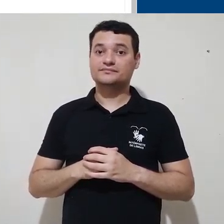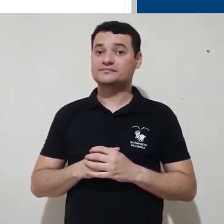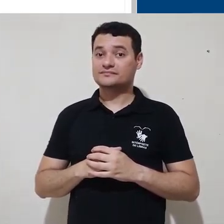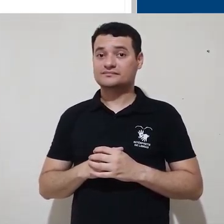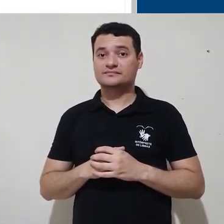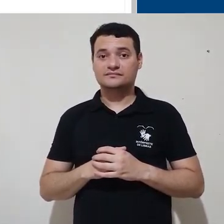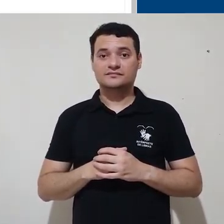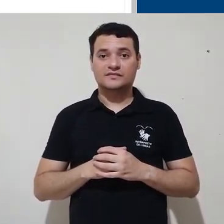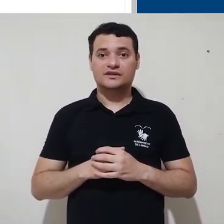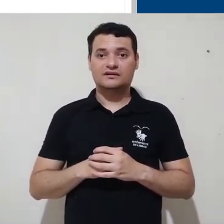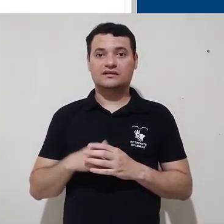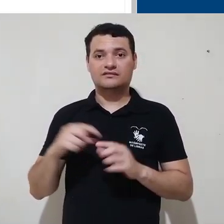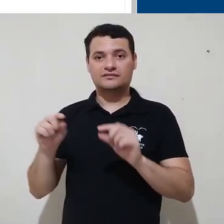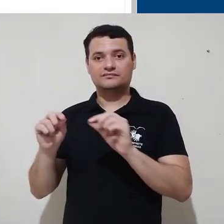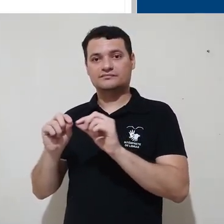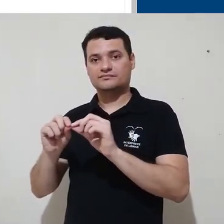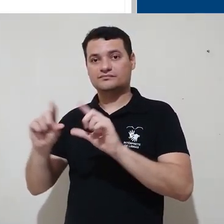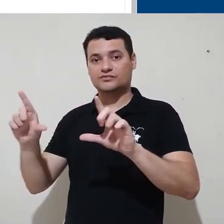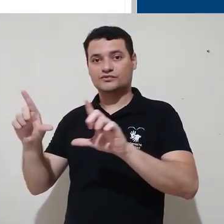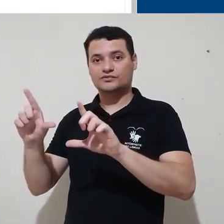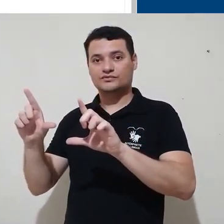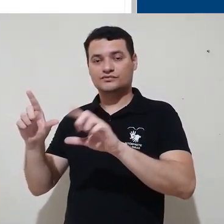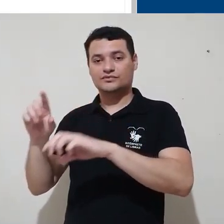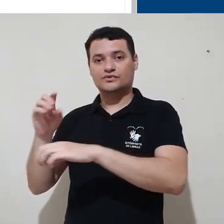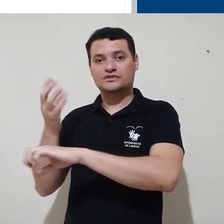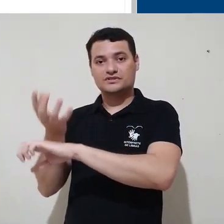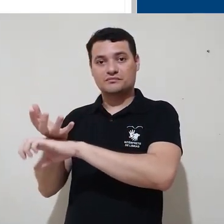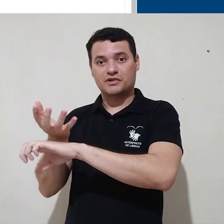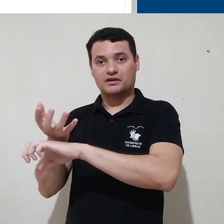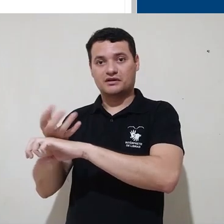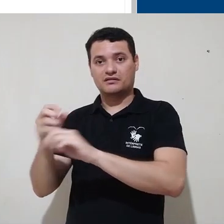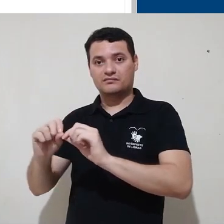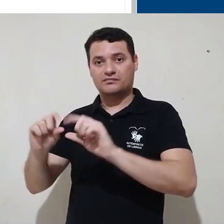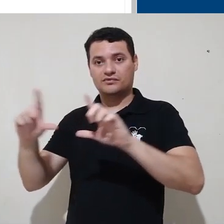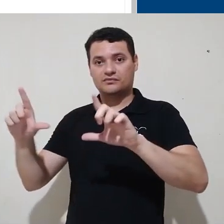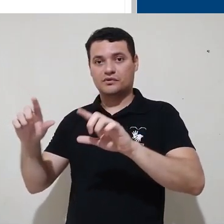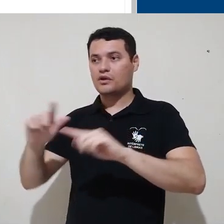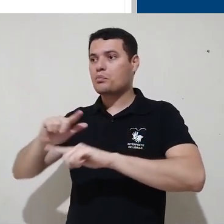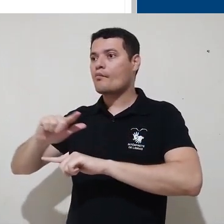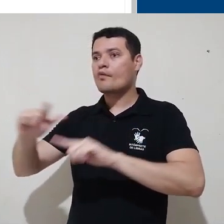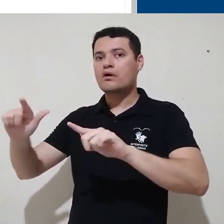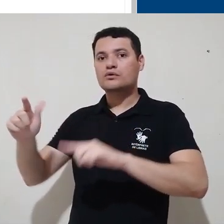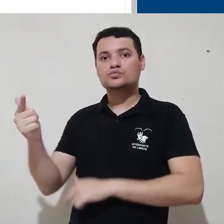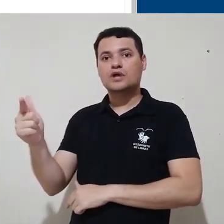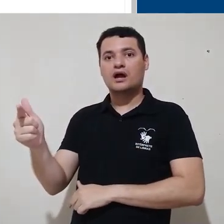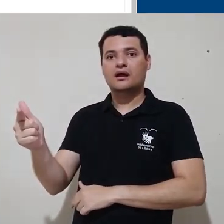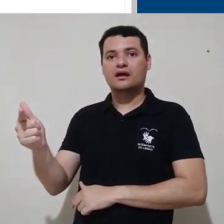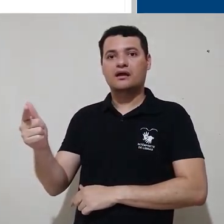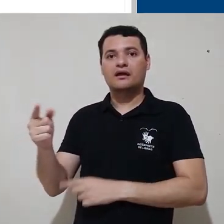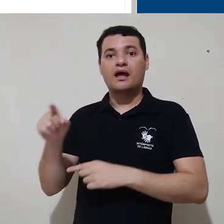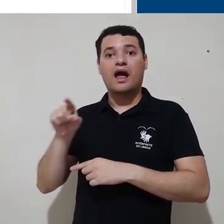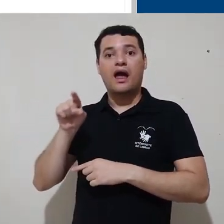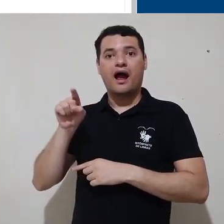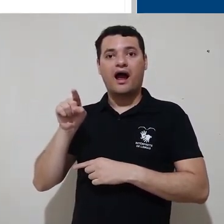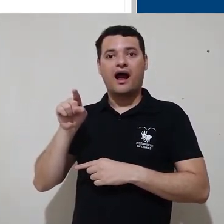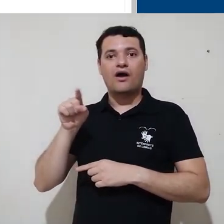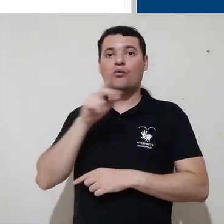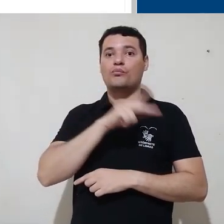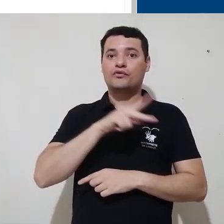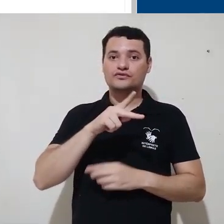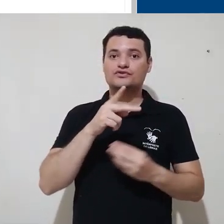de disciplina Então estou dentro da disciplina para que nesse caso ela está vazia Mas